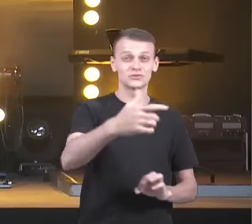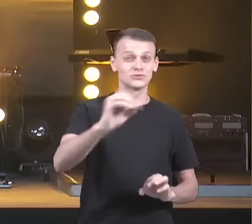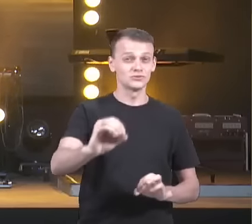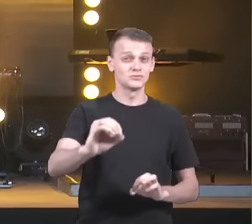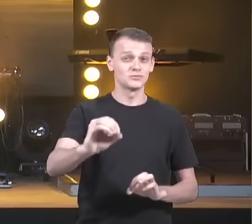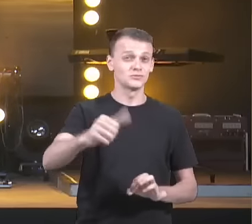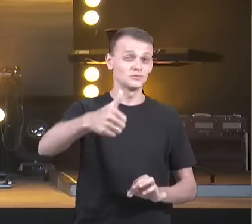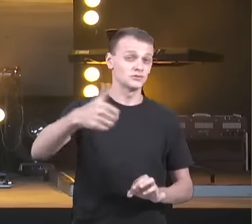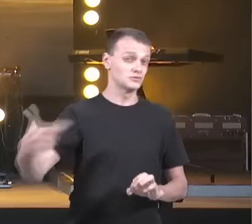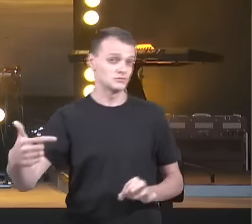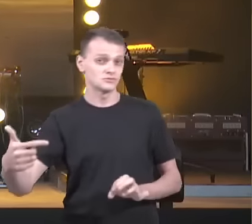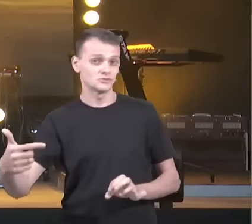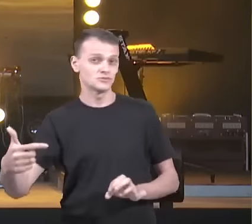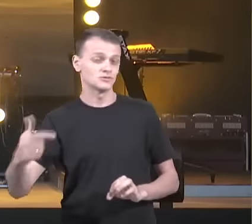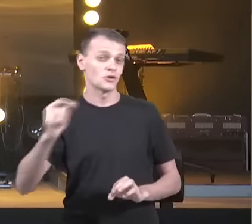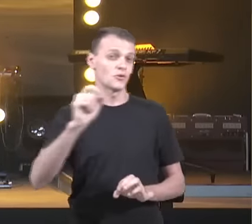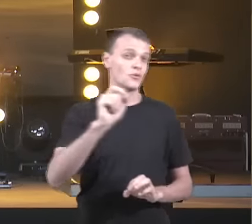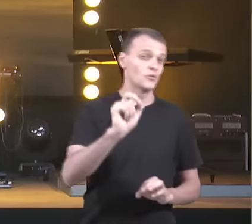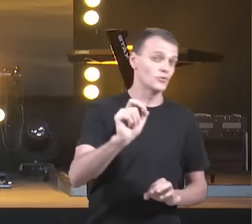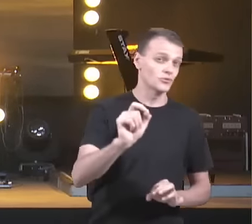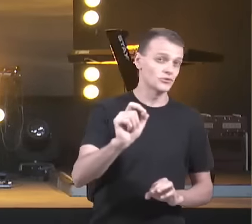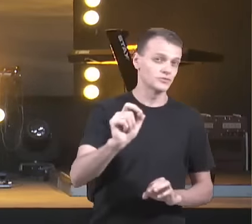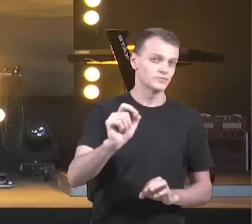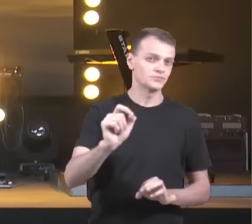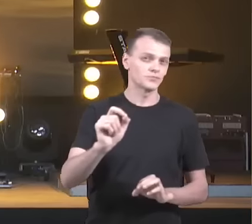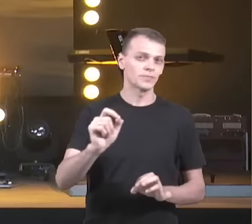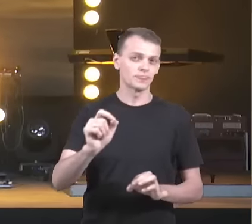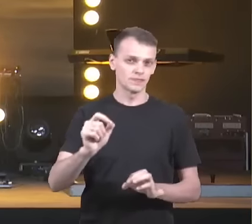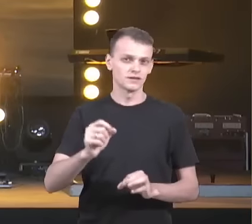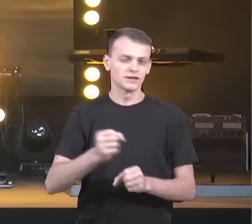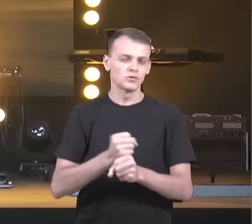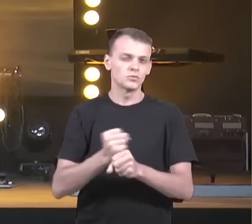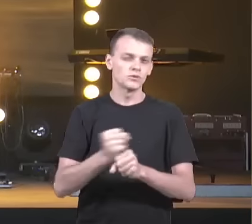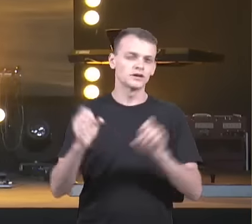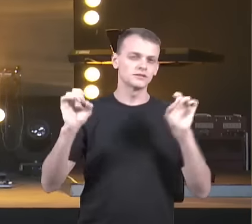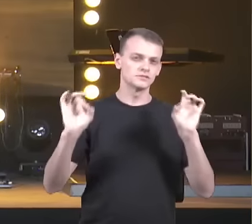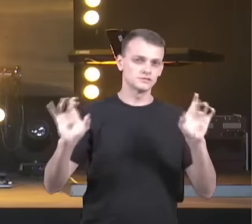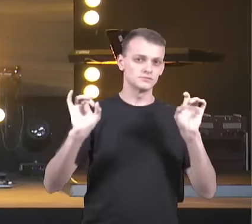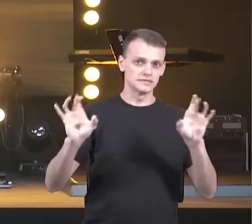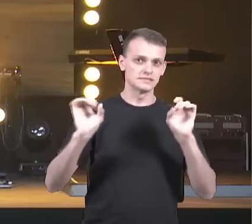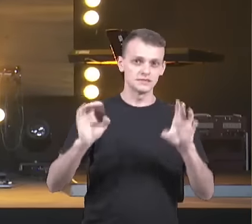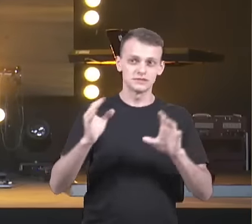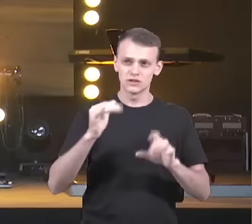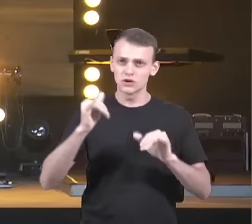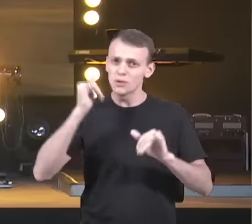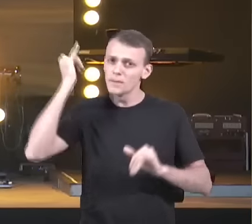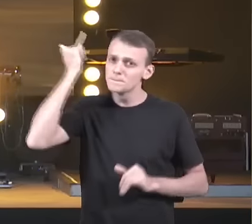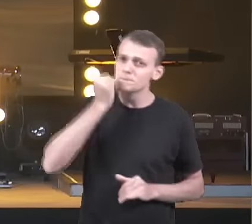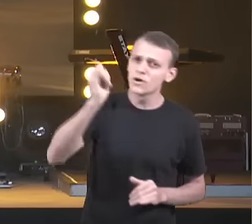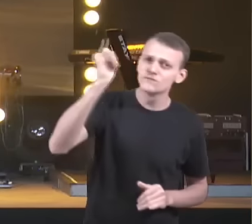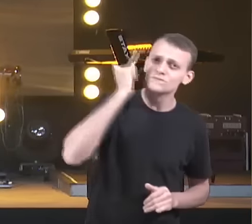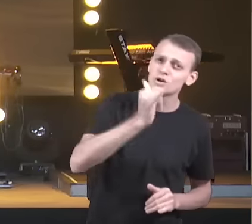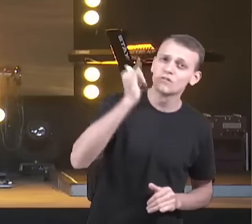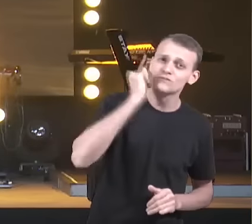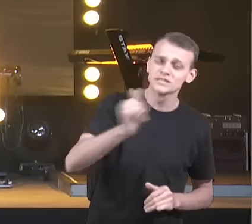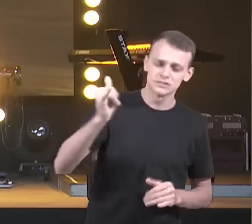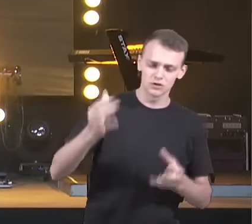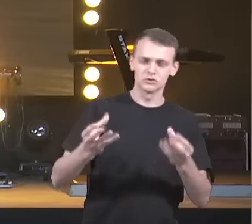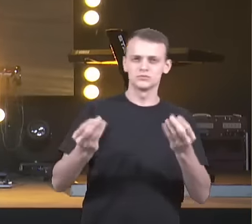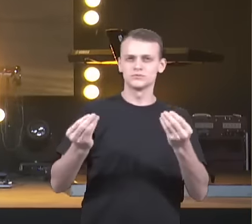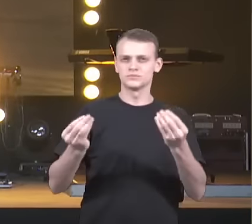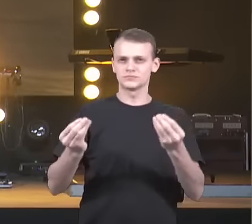2012 foi um ano marcado por muitas profecias acerca do fim do mundo. O autor do